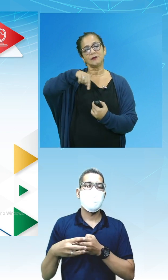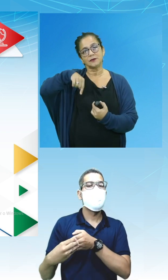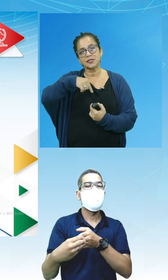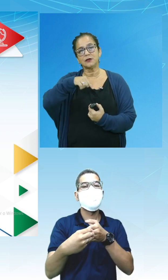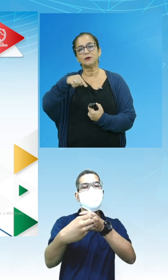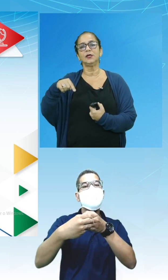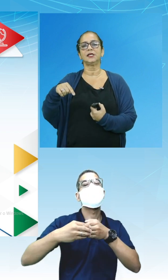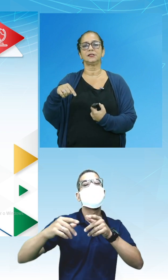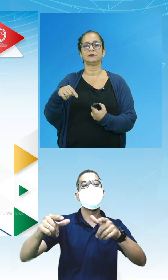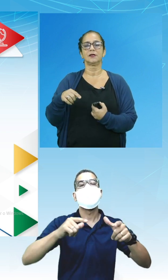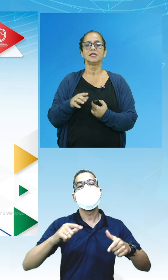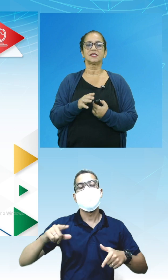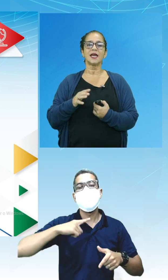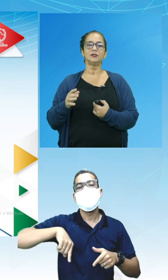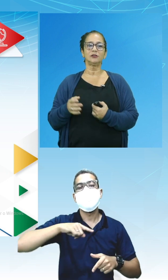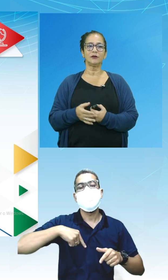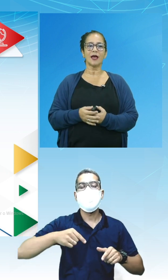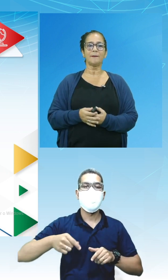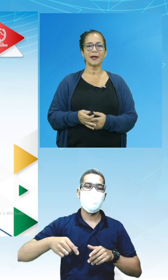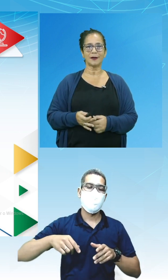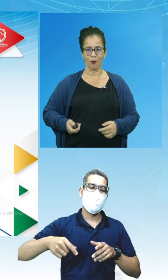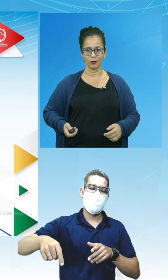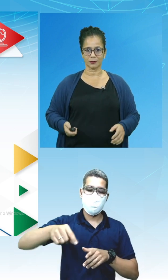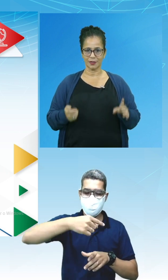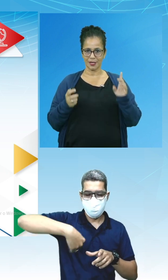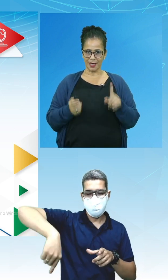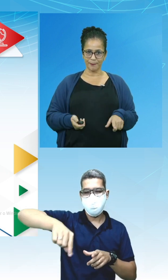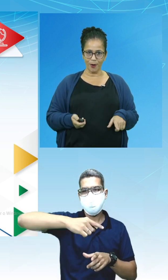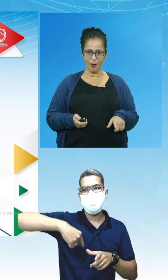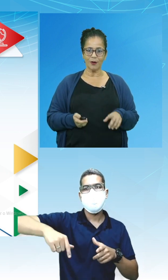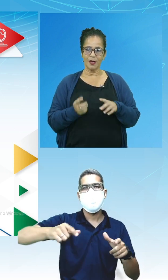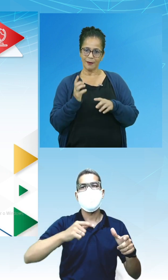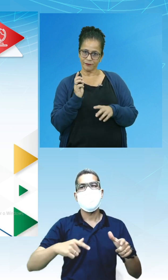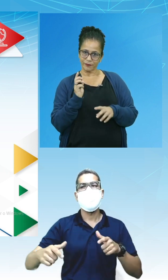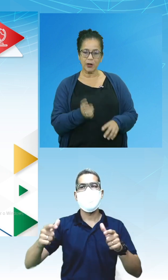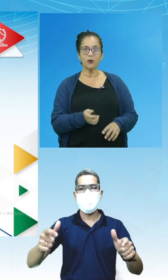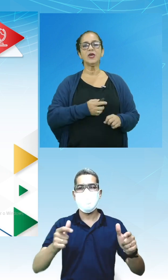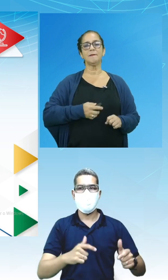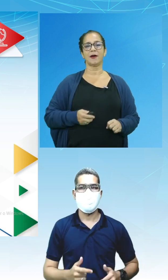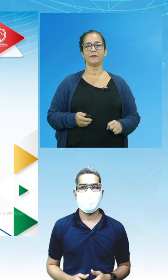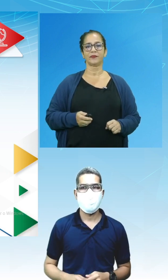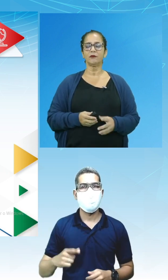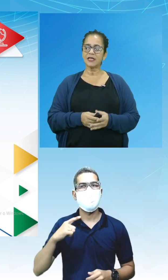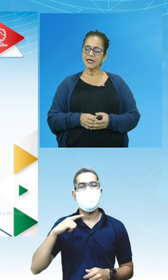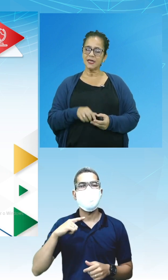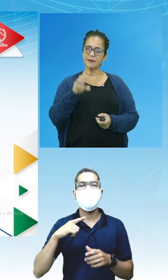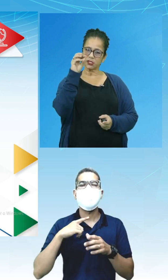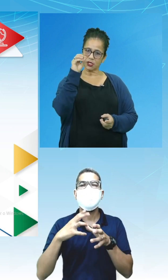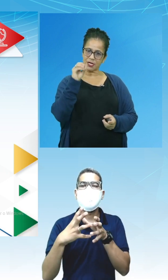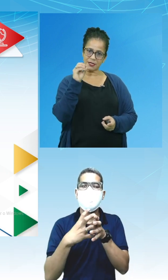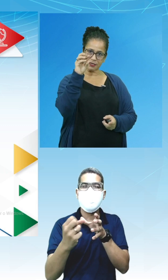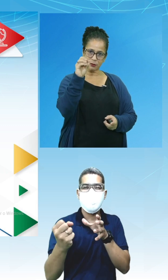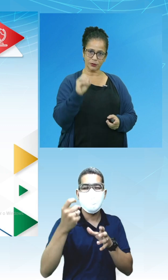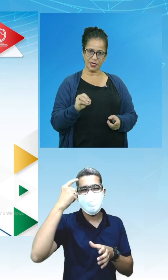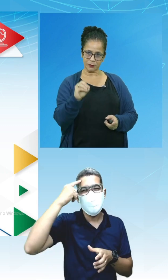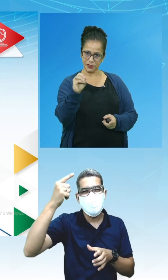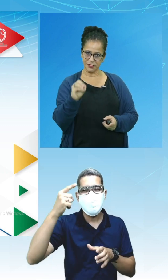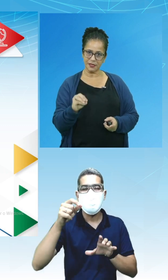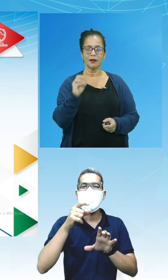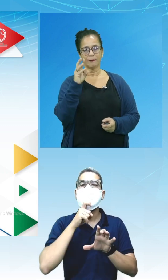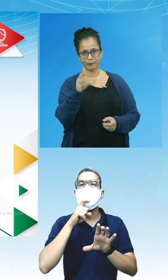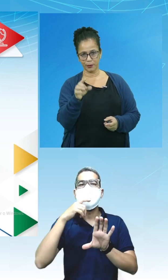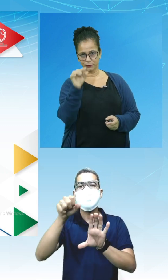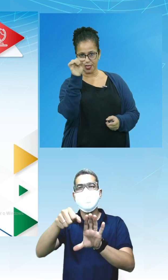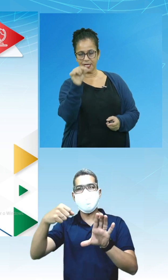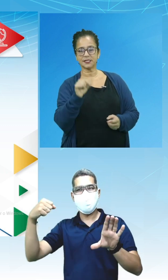se circulando, saindo do lugar para o outro, tá bom? Pelo ímã. Não tem aquele ímã da geladeira que gruda aquela